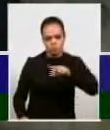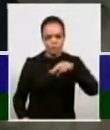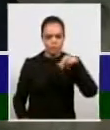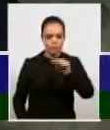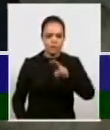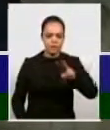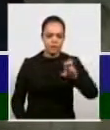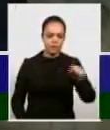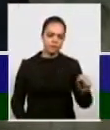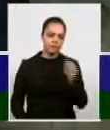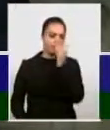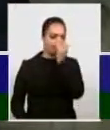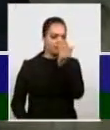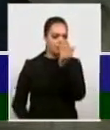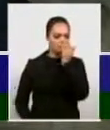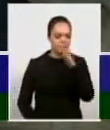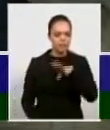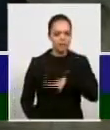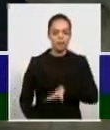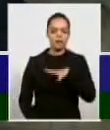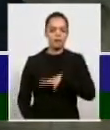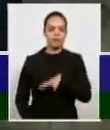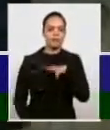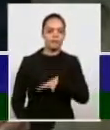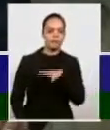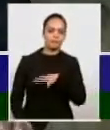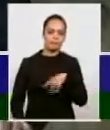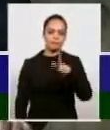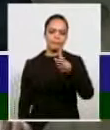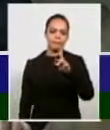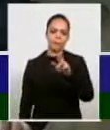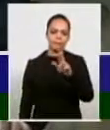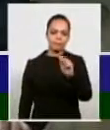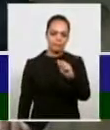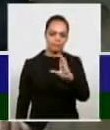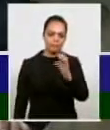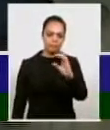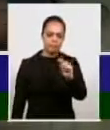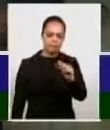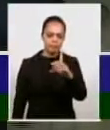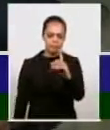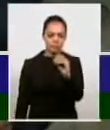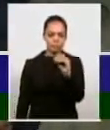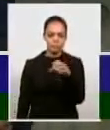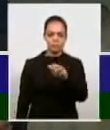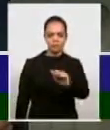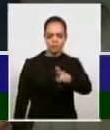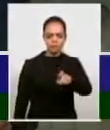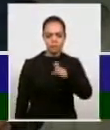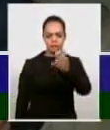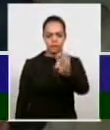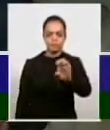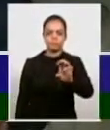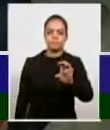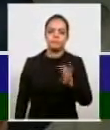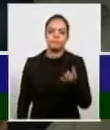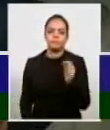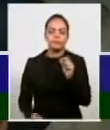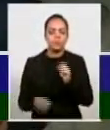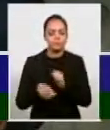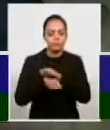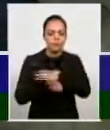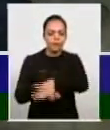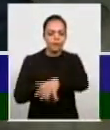Esquina com a Avenida João Naves, em frente à Praça Graça do Axé. Um vazamento que